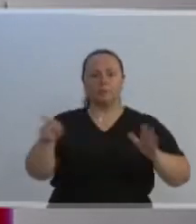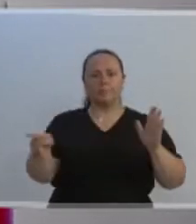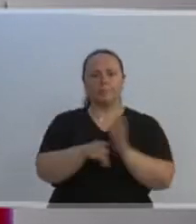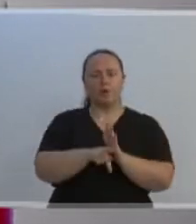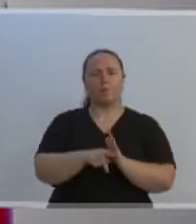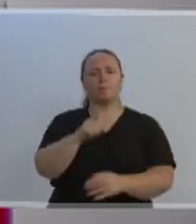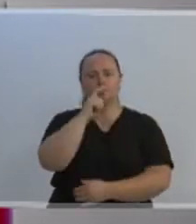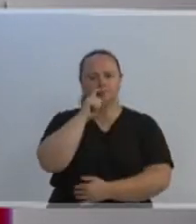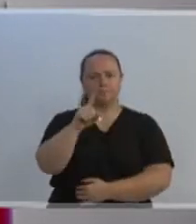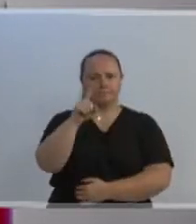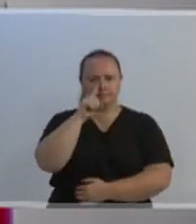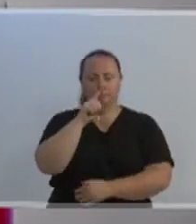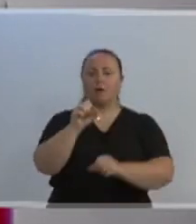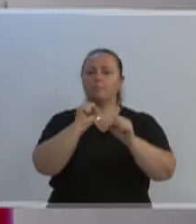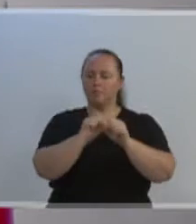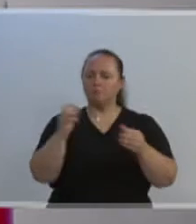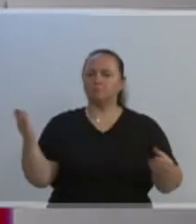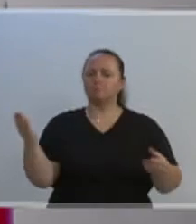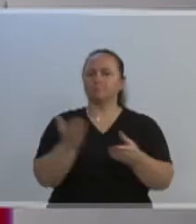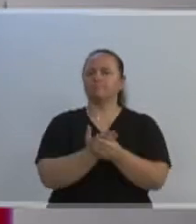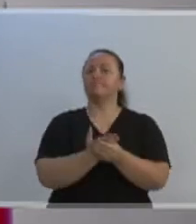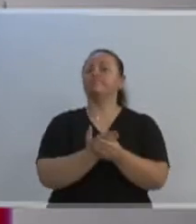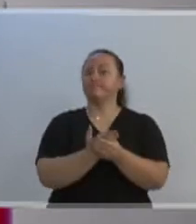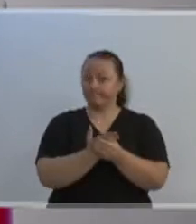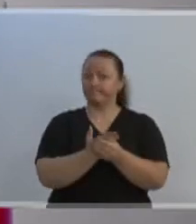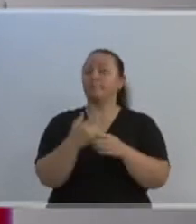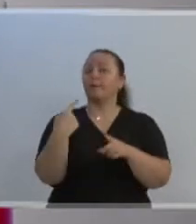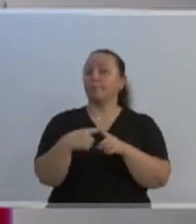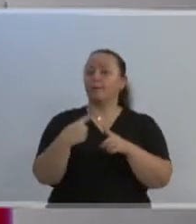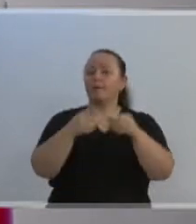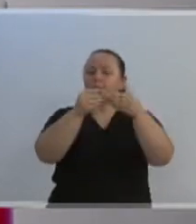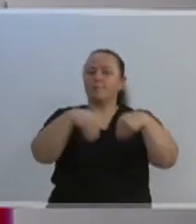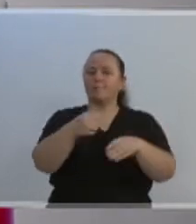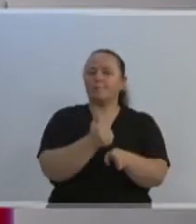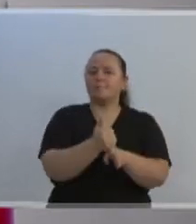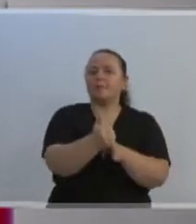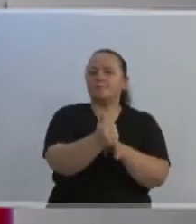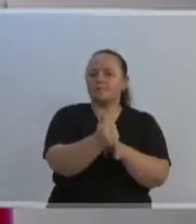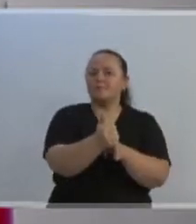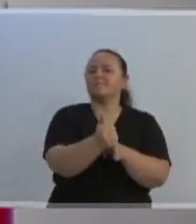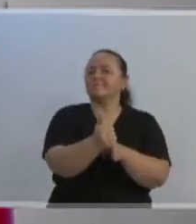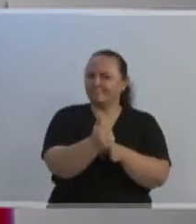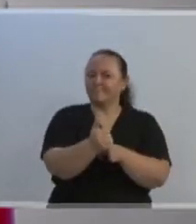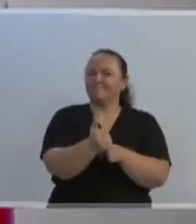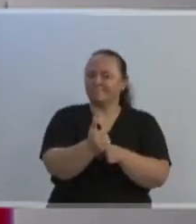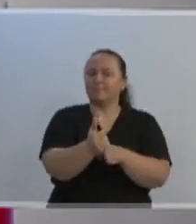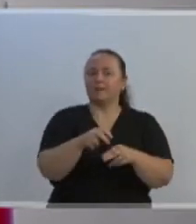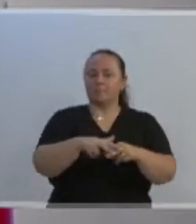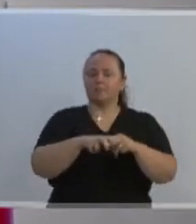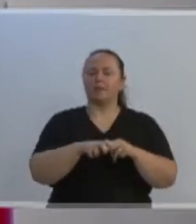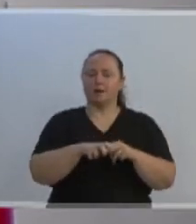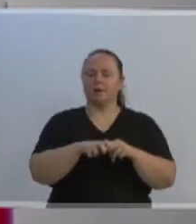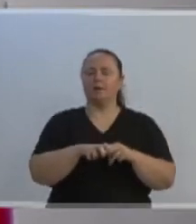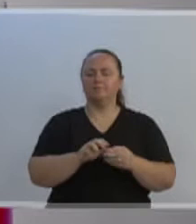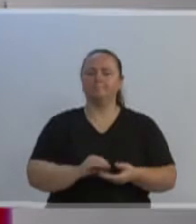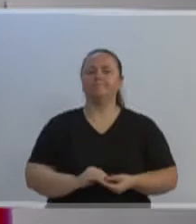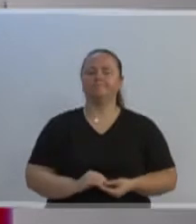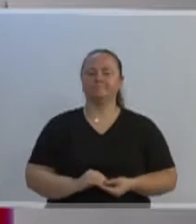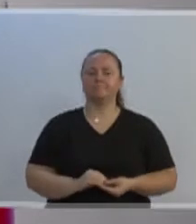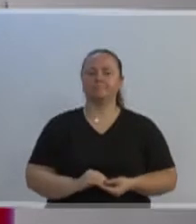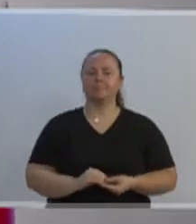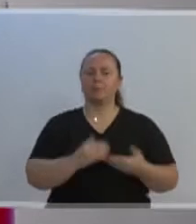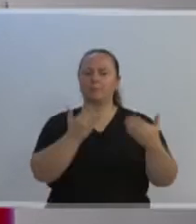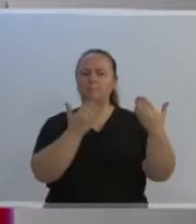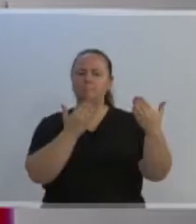poderá ser acionado judicialmente por danos morais, sem prejuízo de ser acionado civilmente por danos à formação psicológica